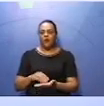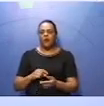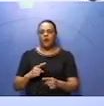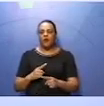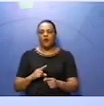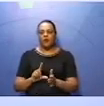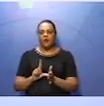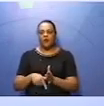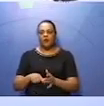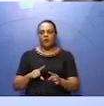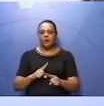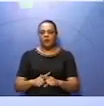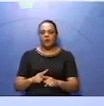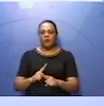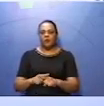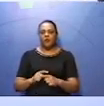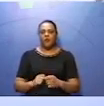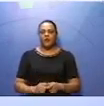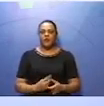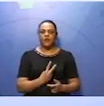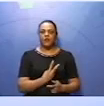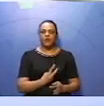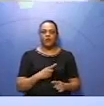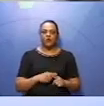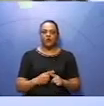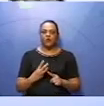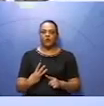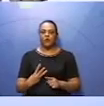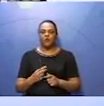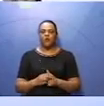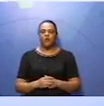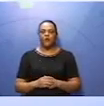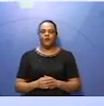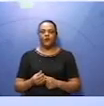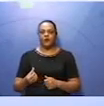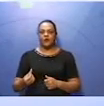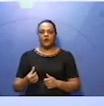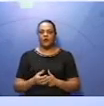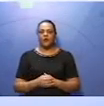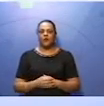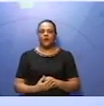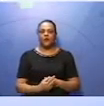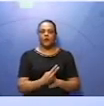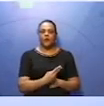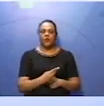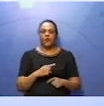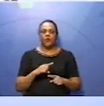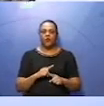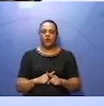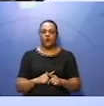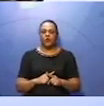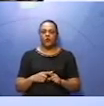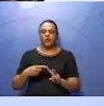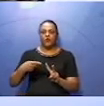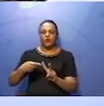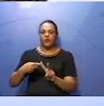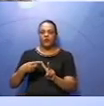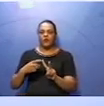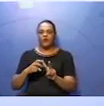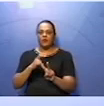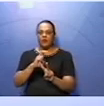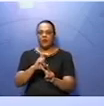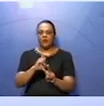dentro. Que é 2 vezes 3, 6. Então vai ficar 2 vezes raiz quinta de